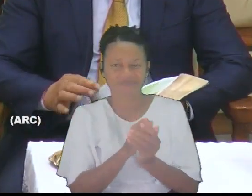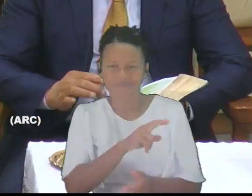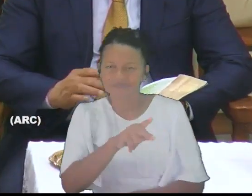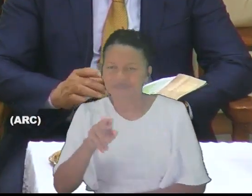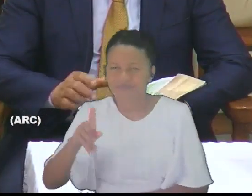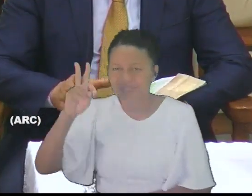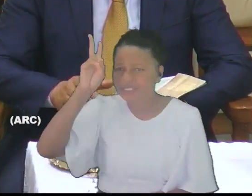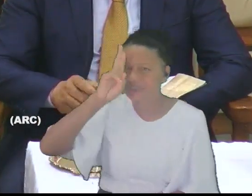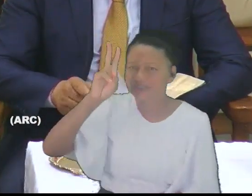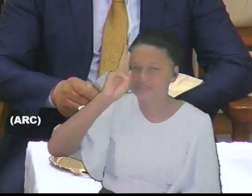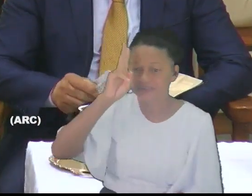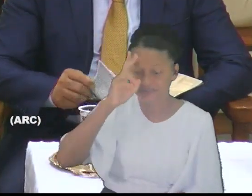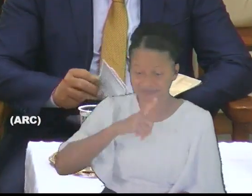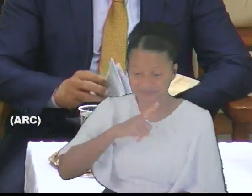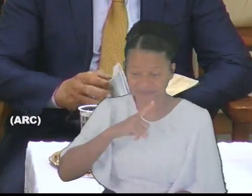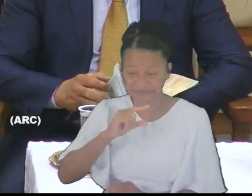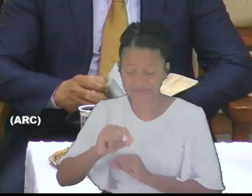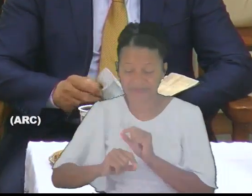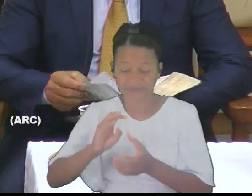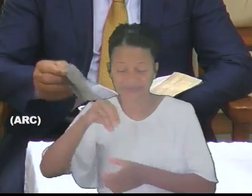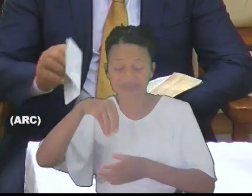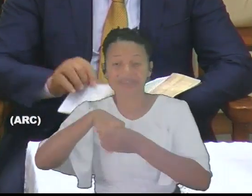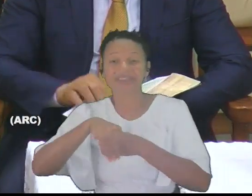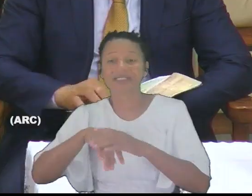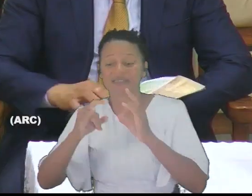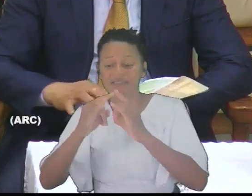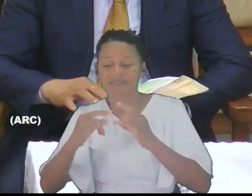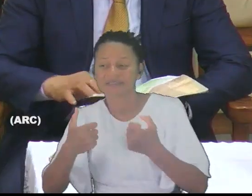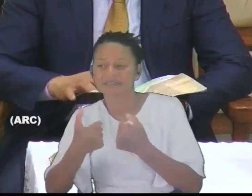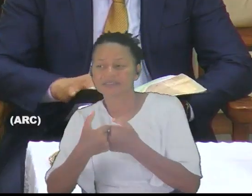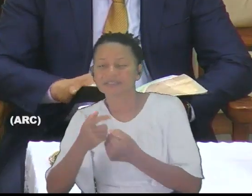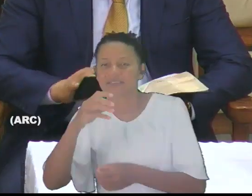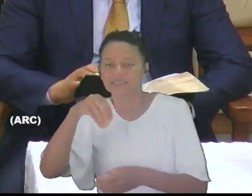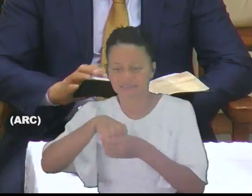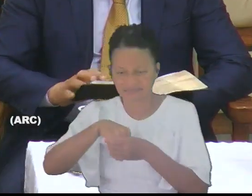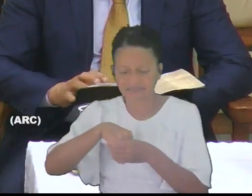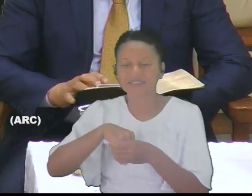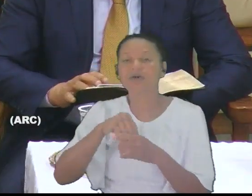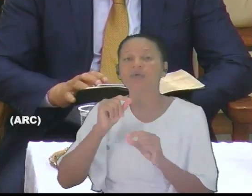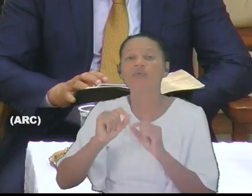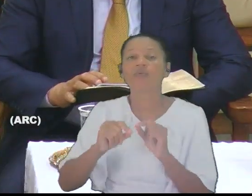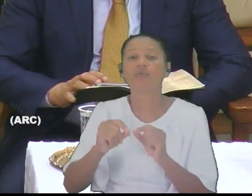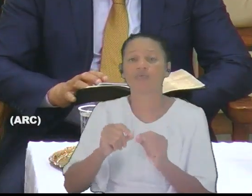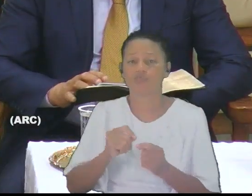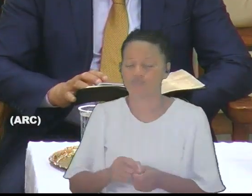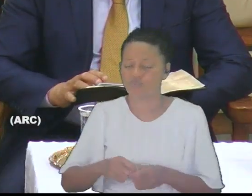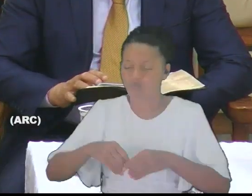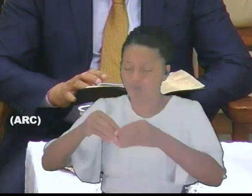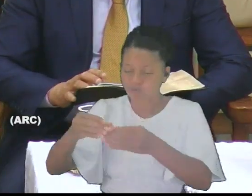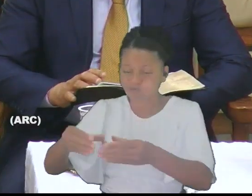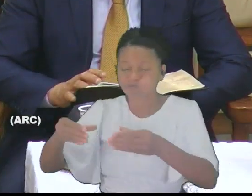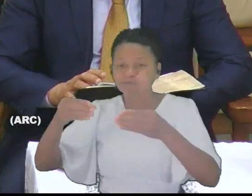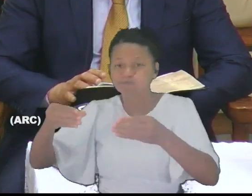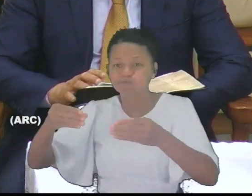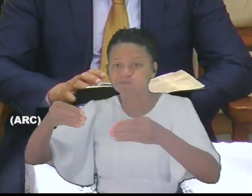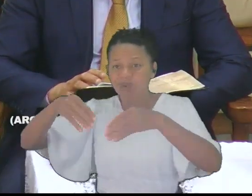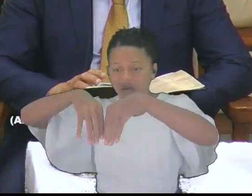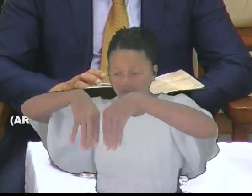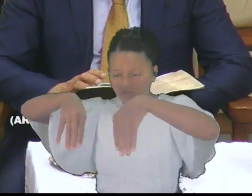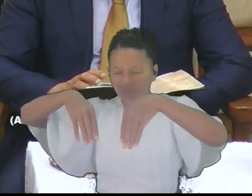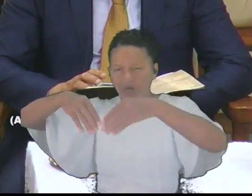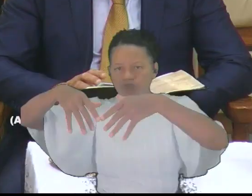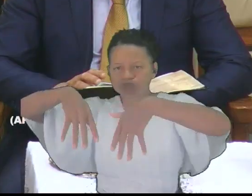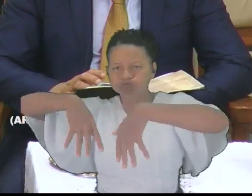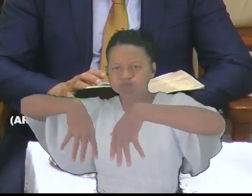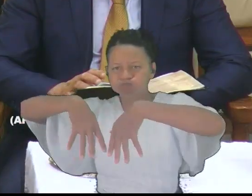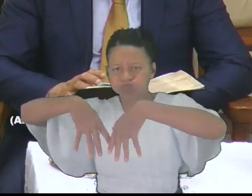estão lembrados que havia o que no tabernáculo? Havia o que no templo? Um grosso véu, uma grossa cortina.